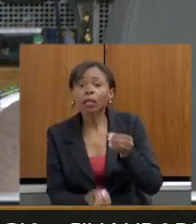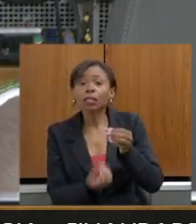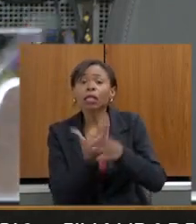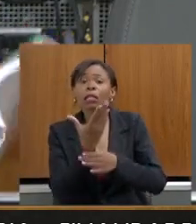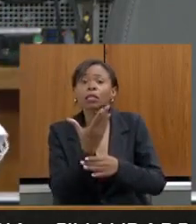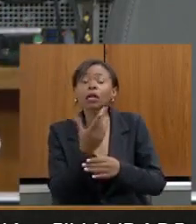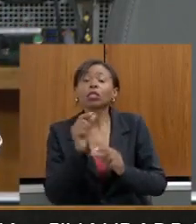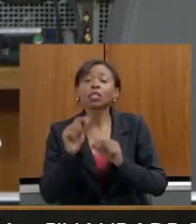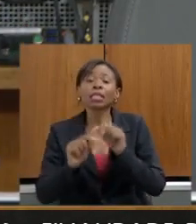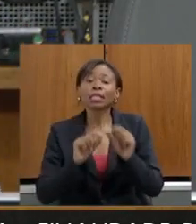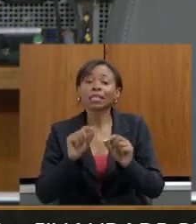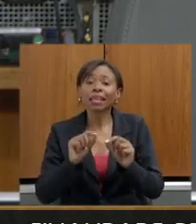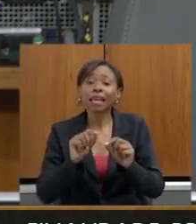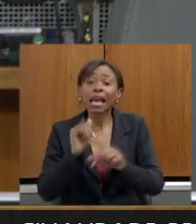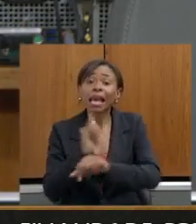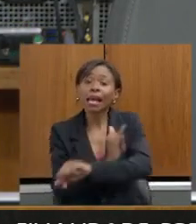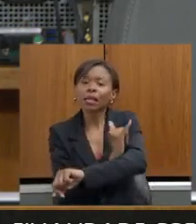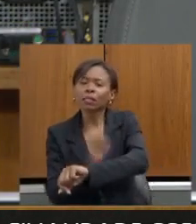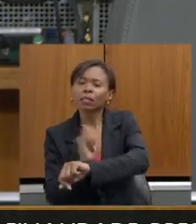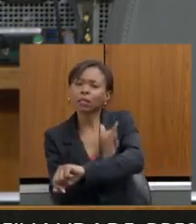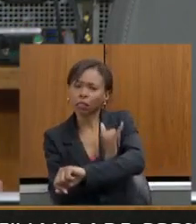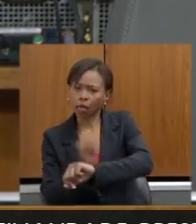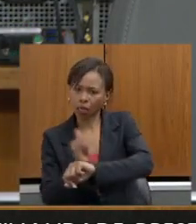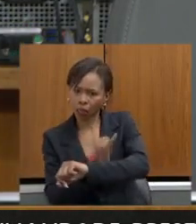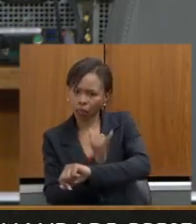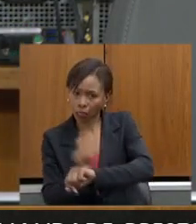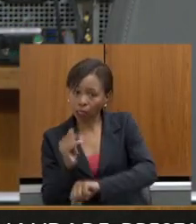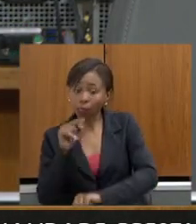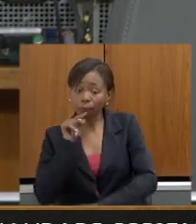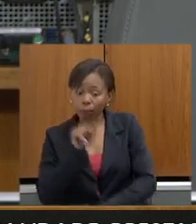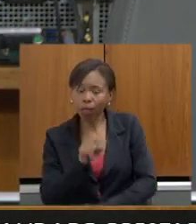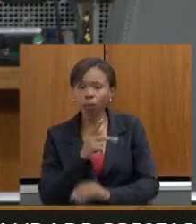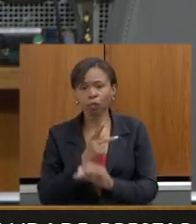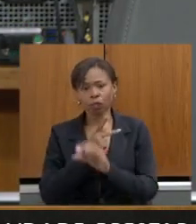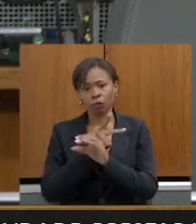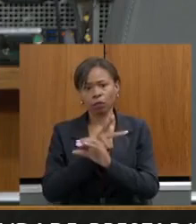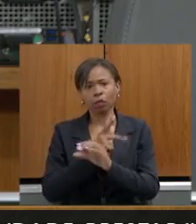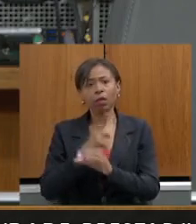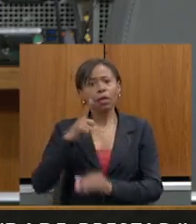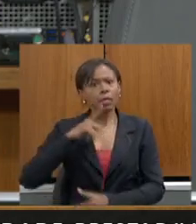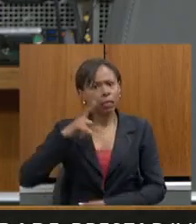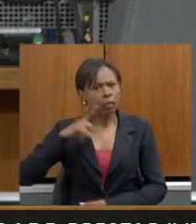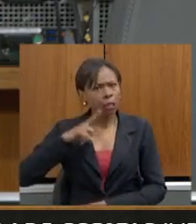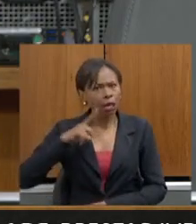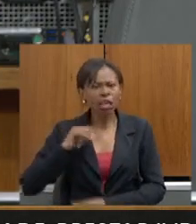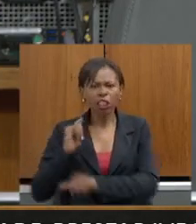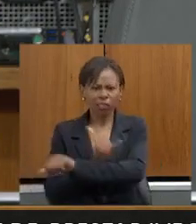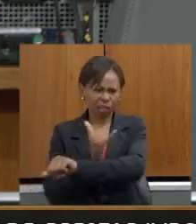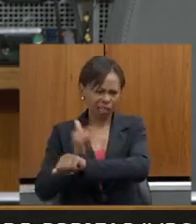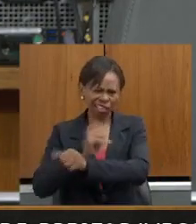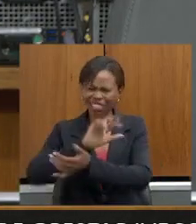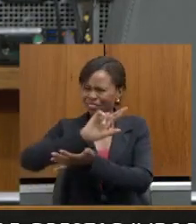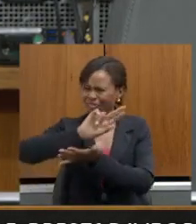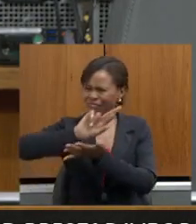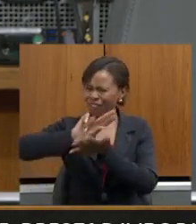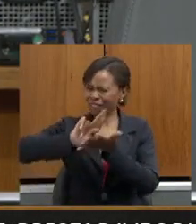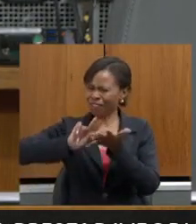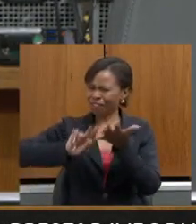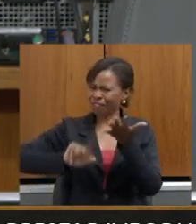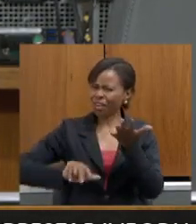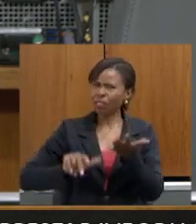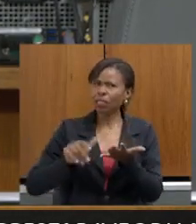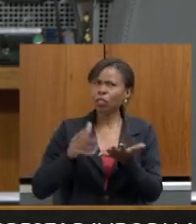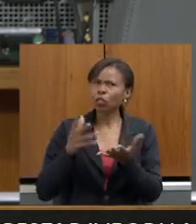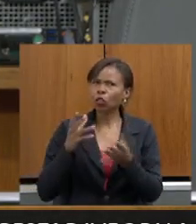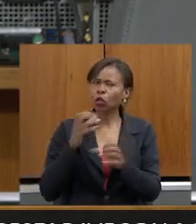das iniciativas estratégicas para a Polícia Civil São várias iniciativas estratégicas eu acho que são